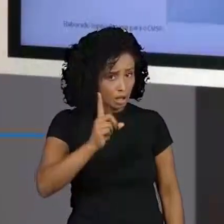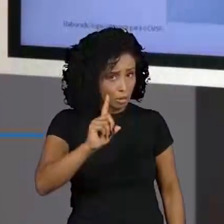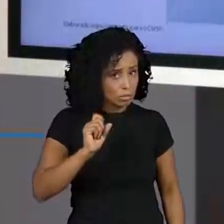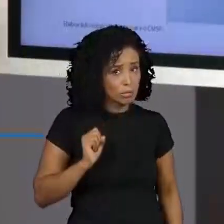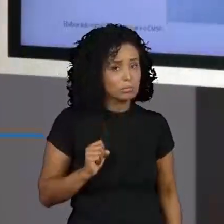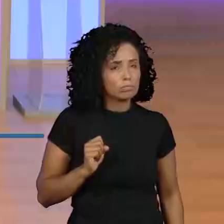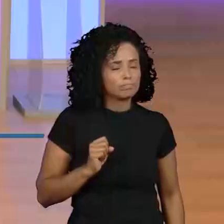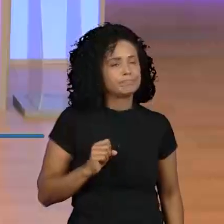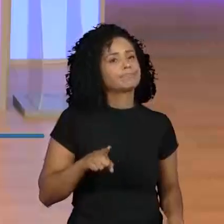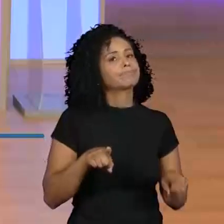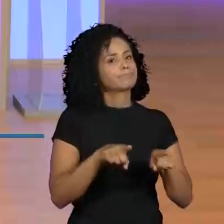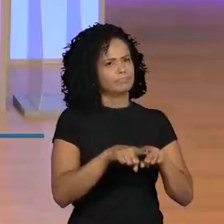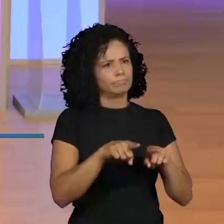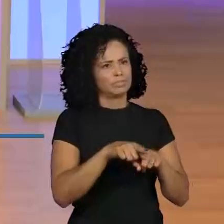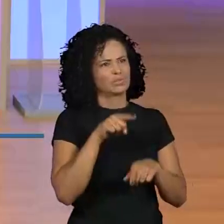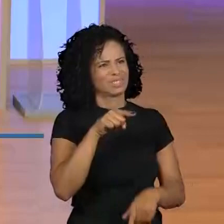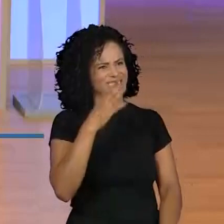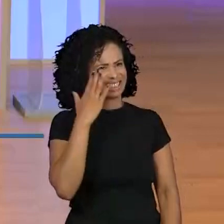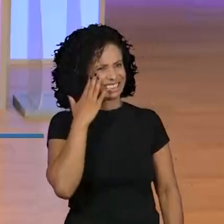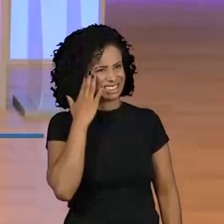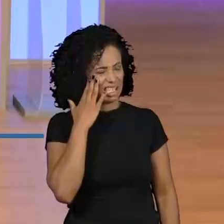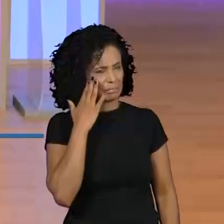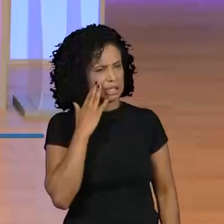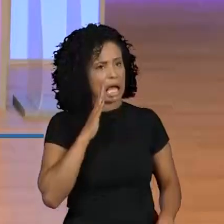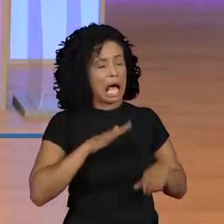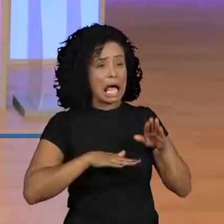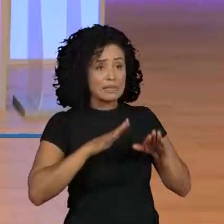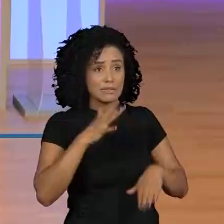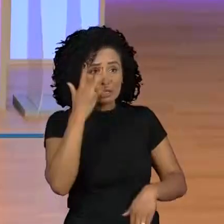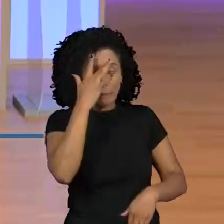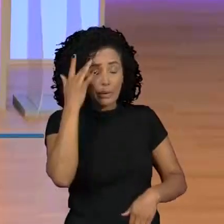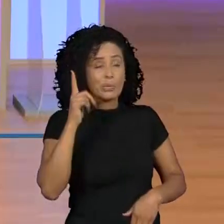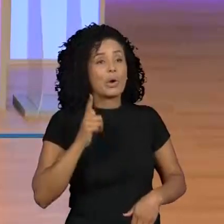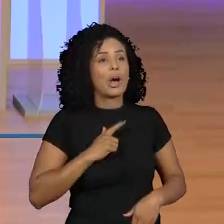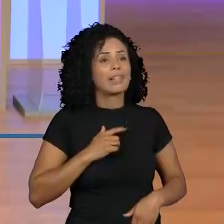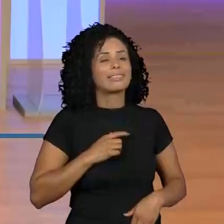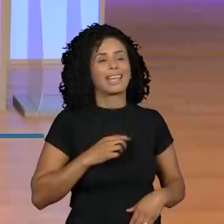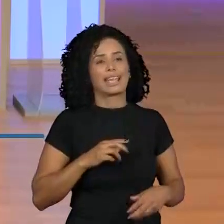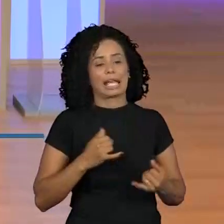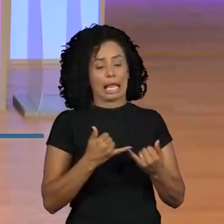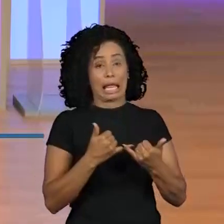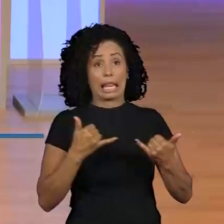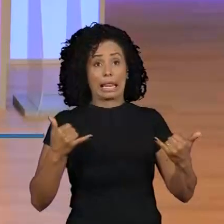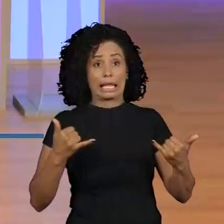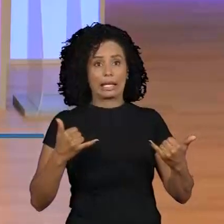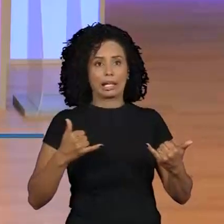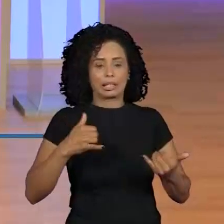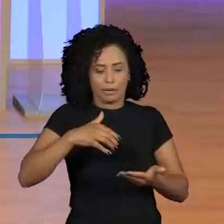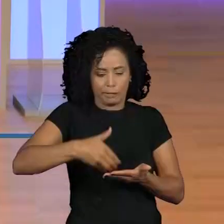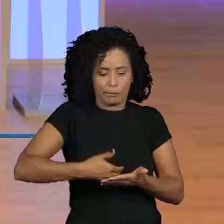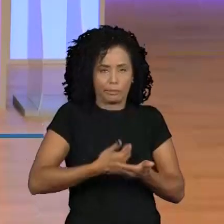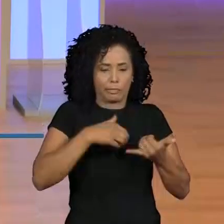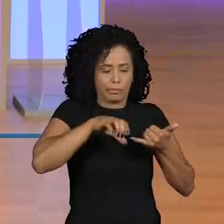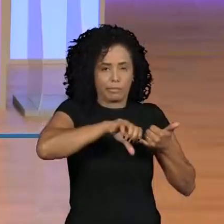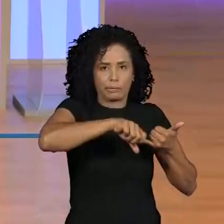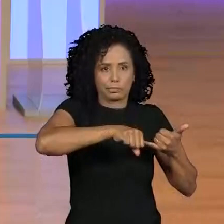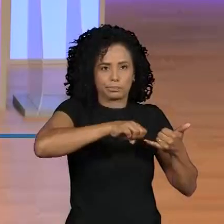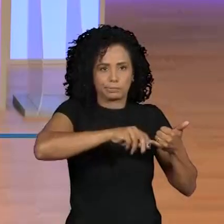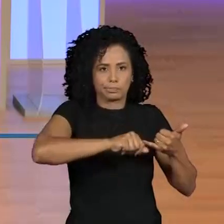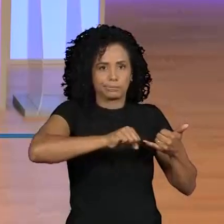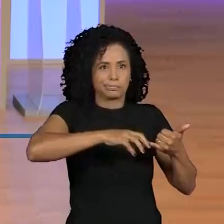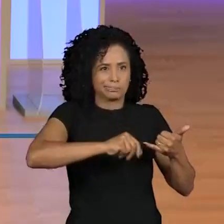professora Genoveva, você sabe que tem gente que passa cortante nos fios que se torna um perigo para quem está brincando, para